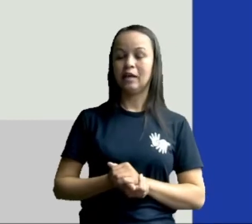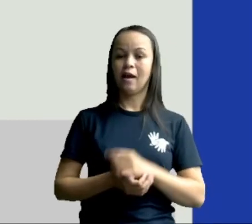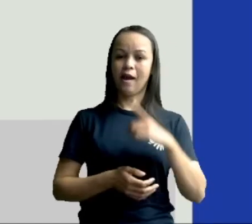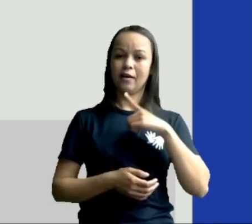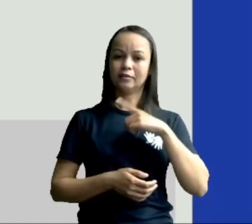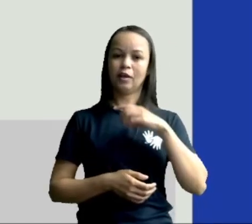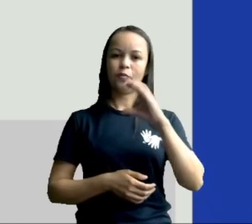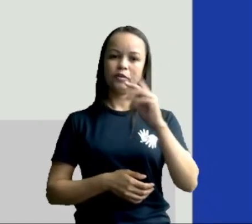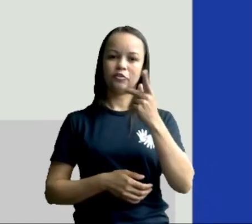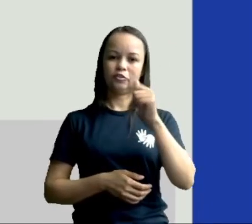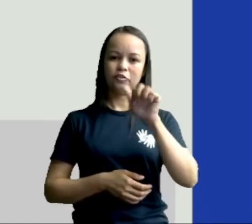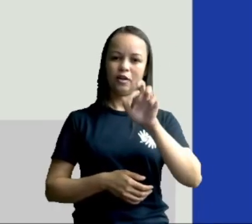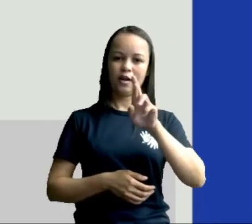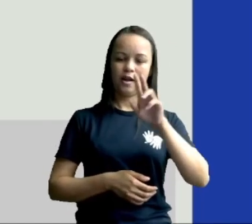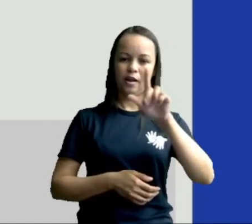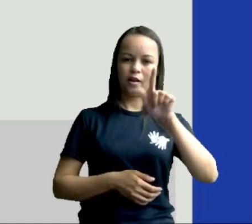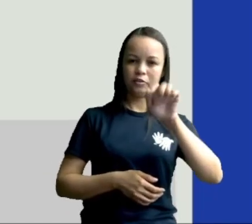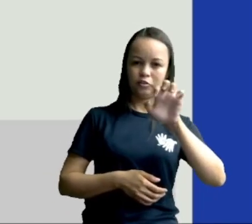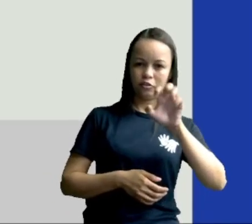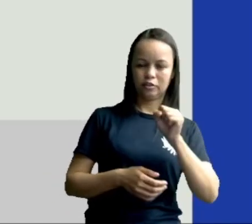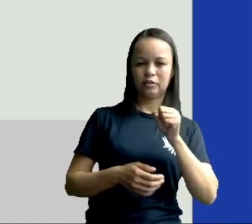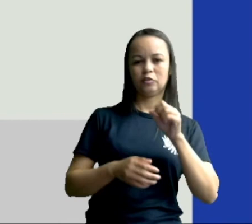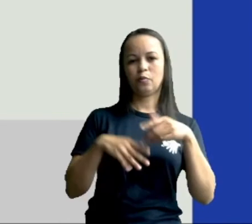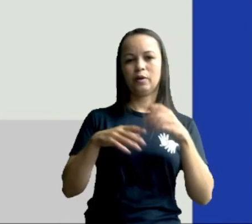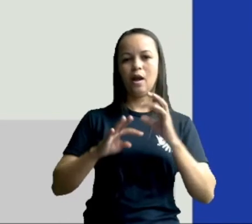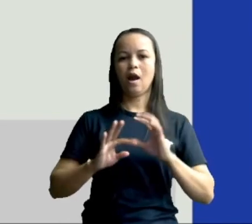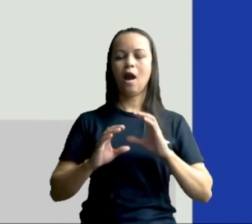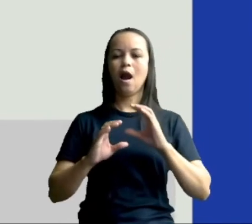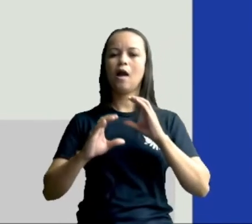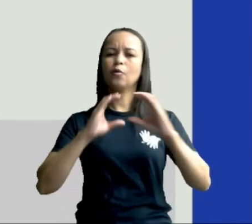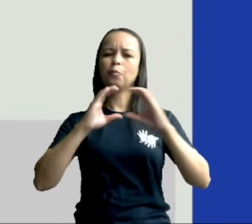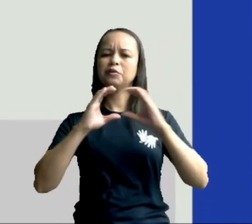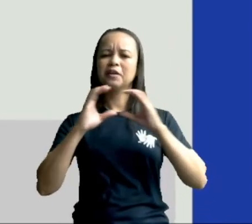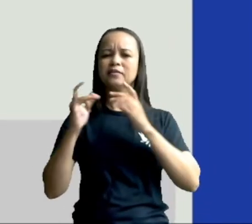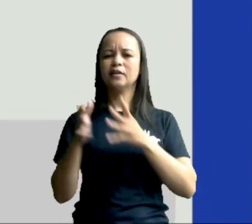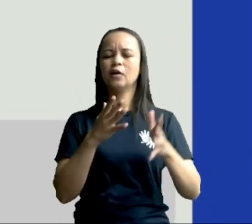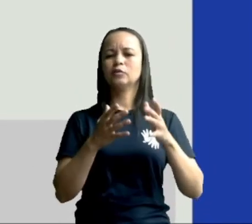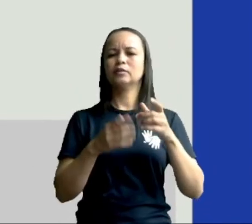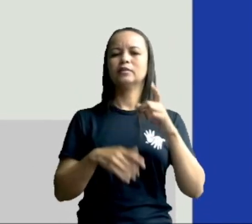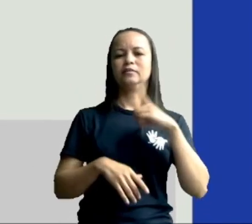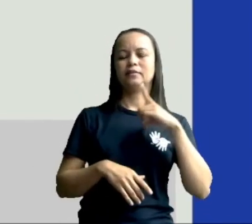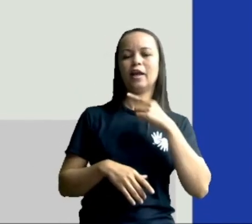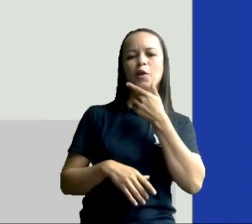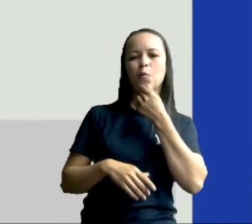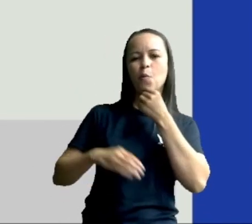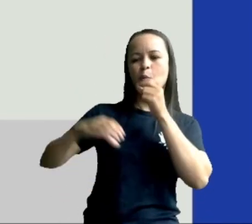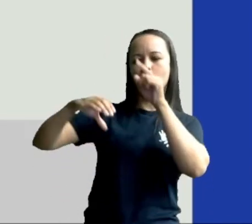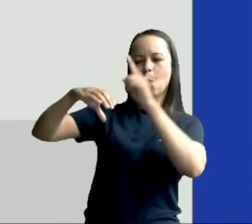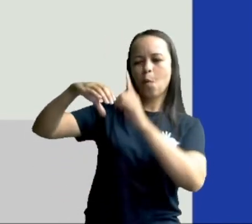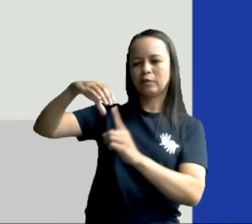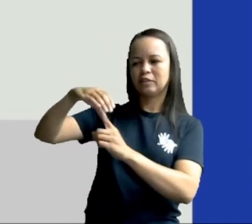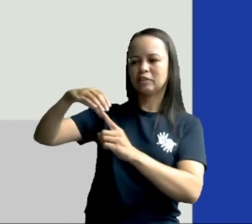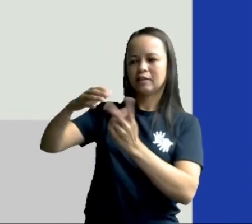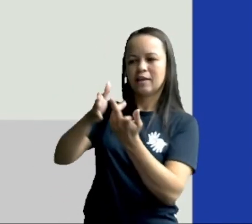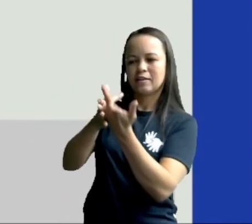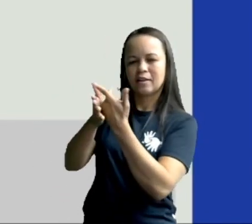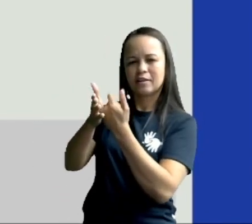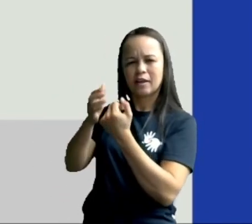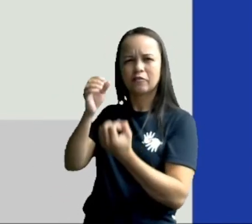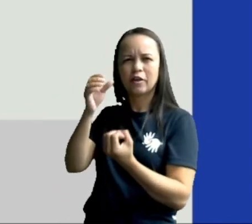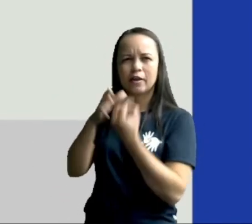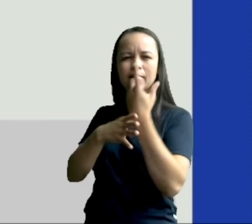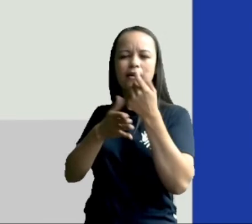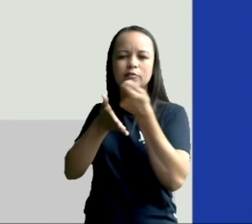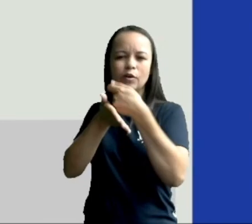chargezinha para você sobre a evolução da comunicação. Tem o homem das cavernas desenhando, depois ele inventando a escrita, aí